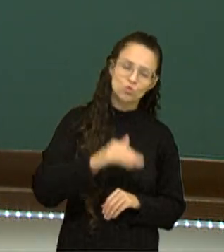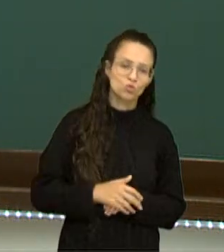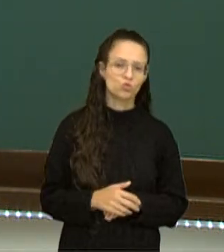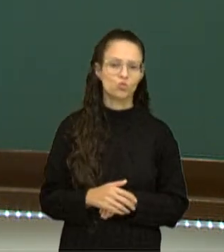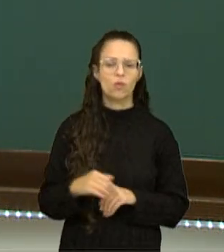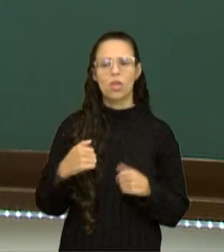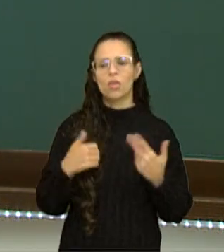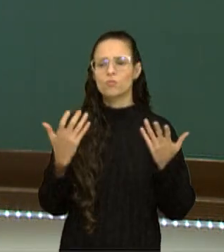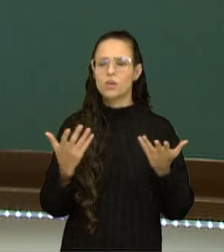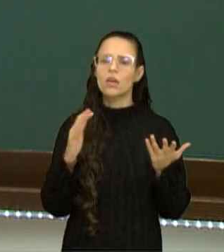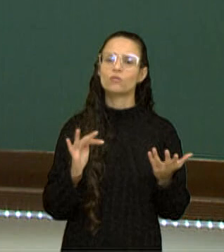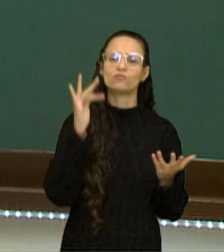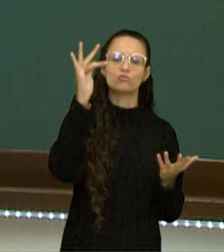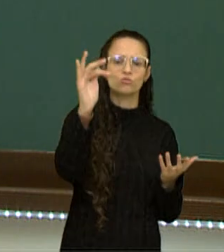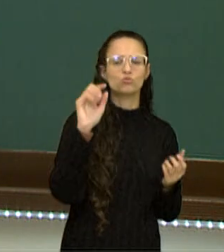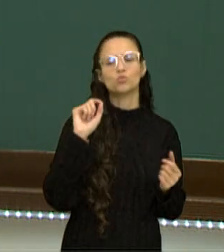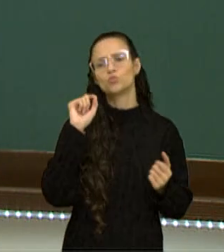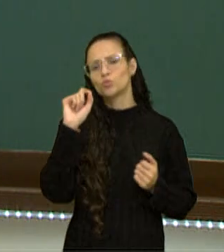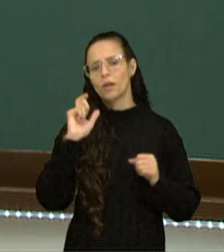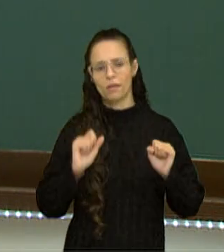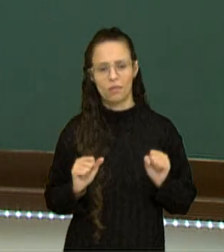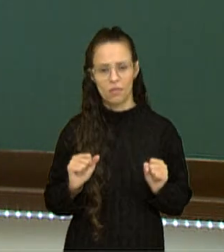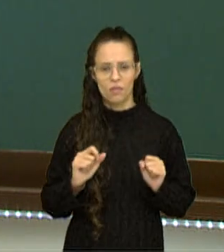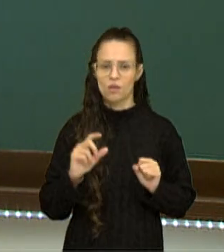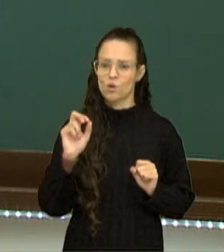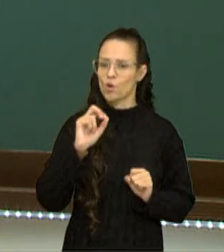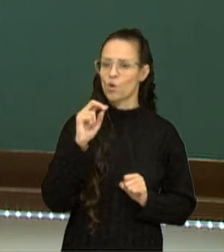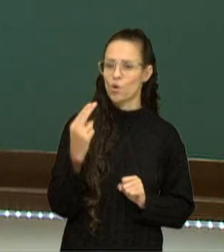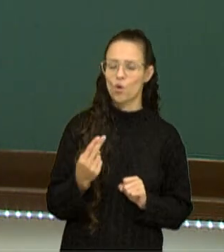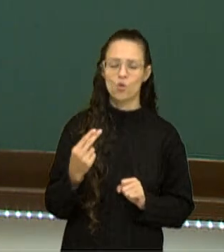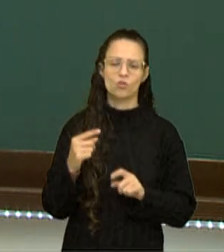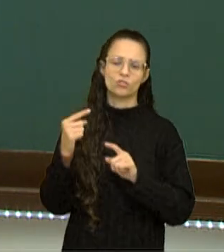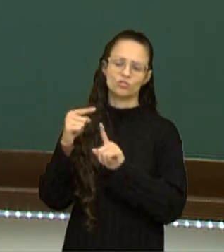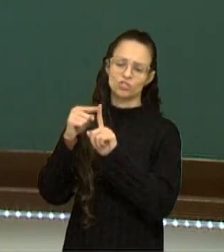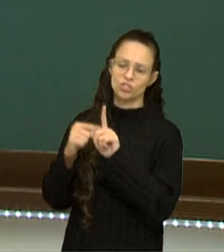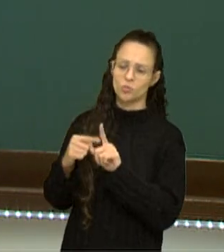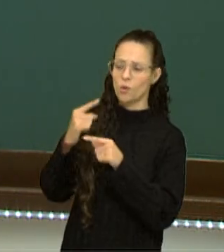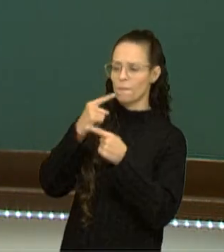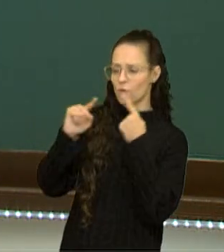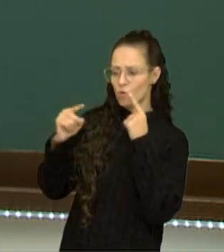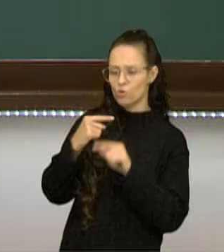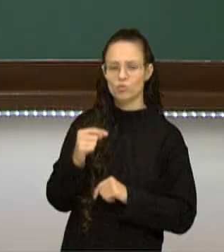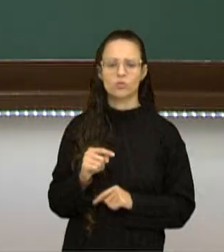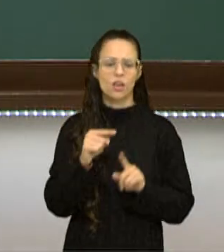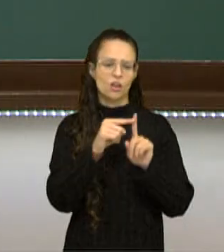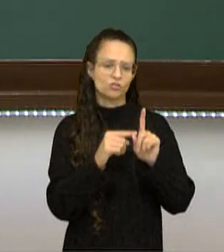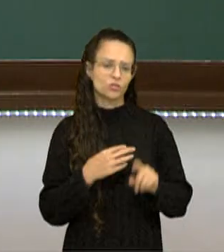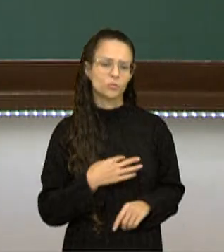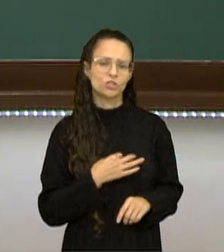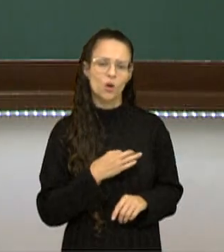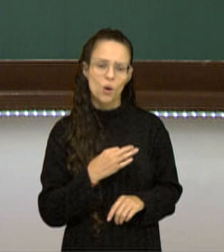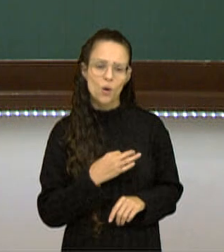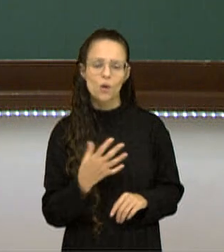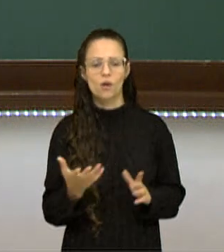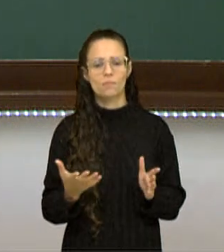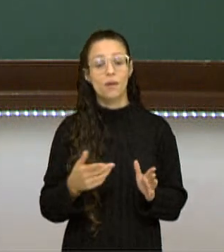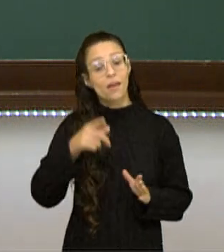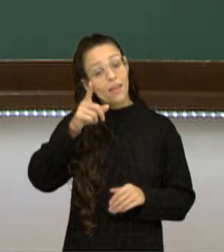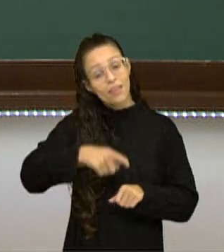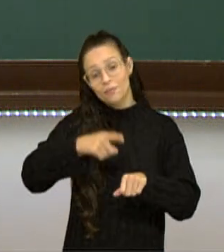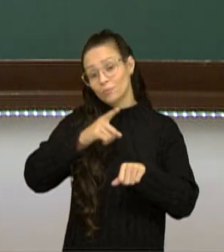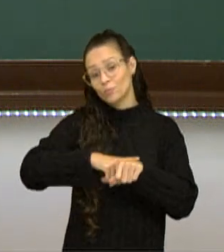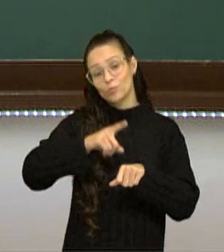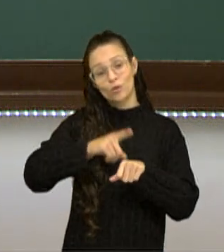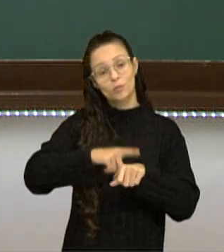que pretende fazer no seu futuro, ao estilo de música que gosta, ao estilo de se vestir, né? Então é um momento